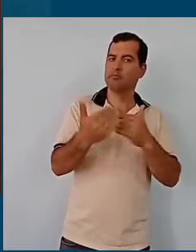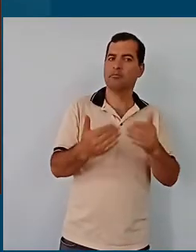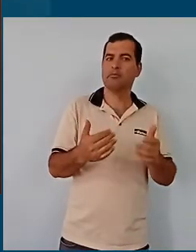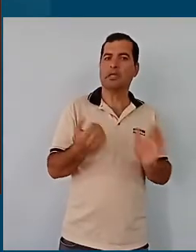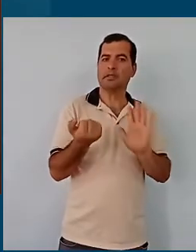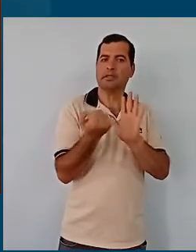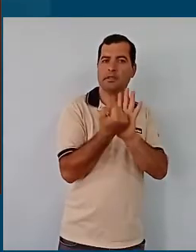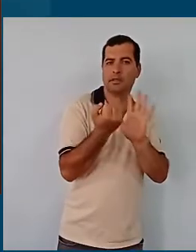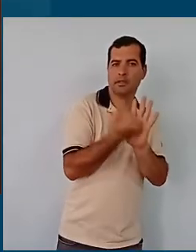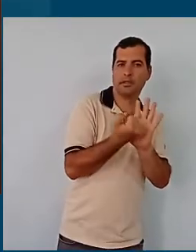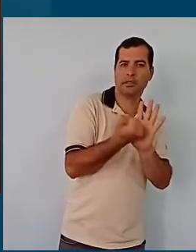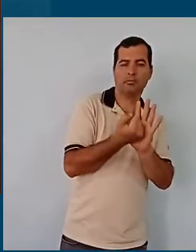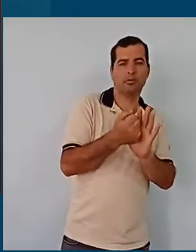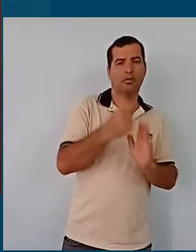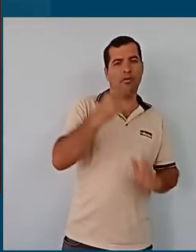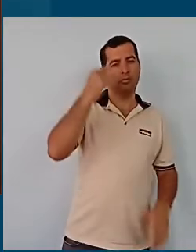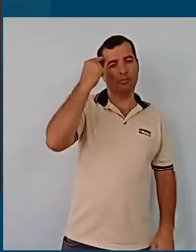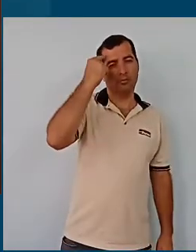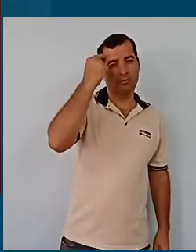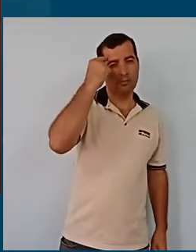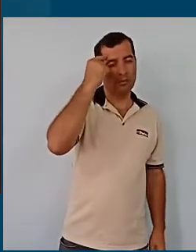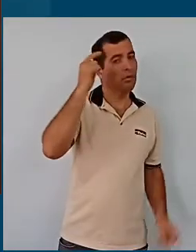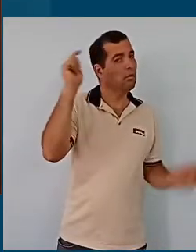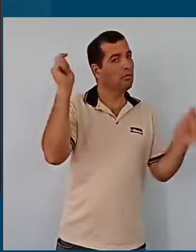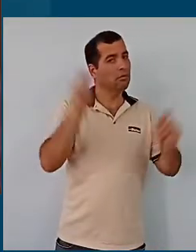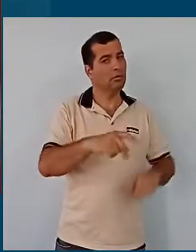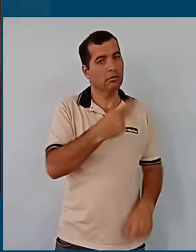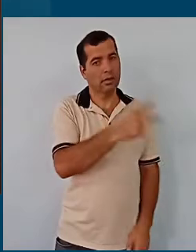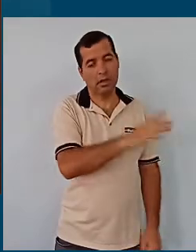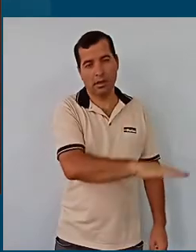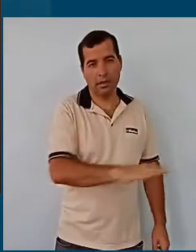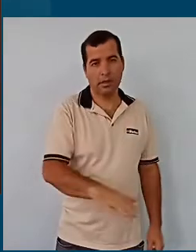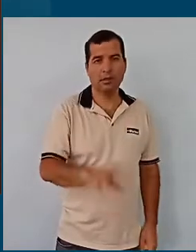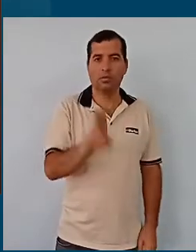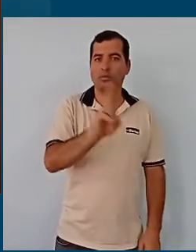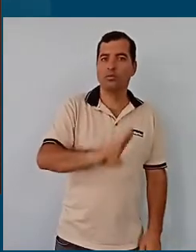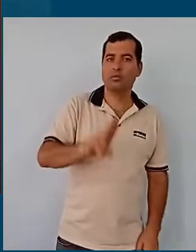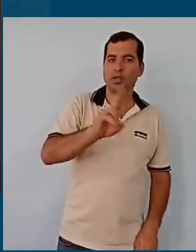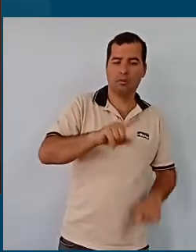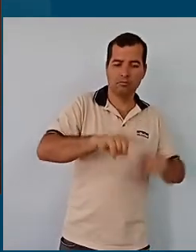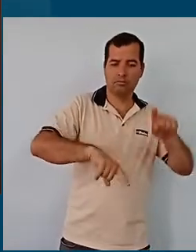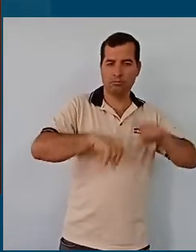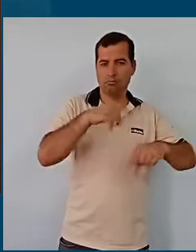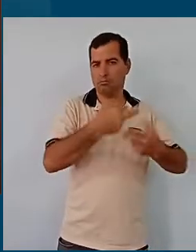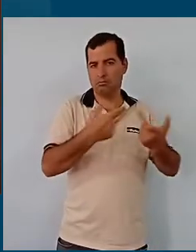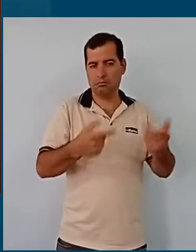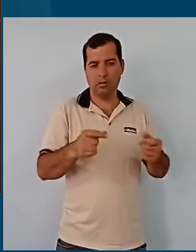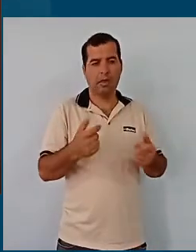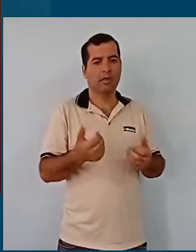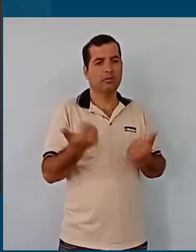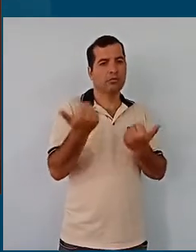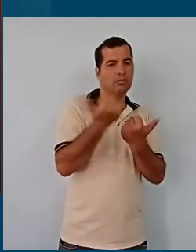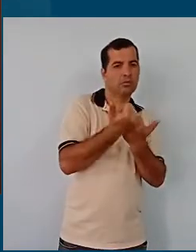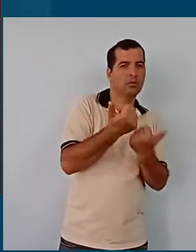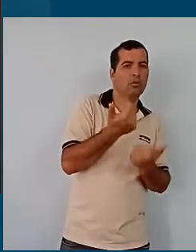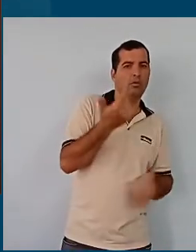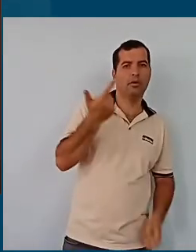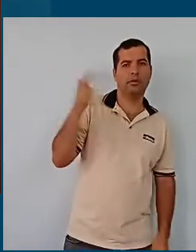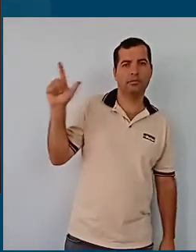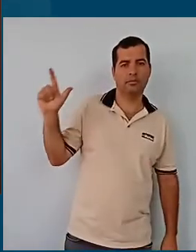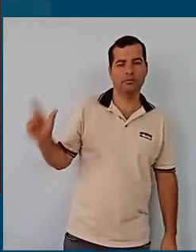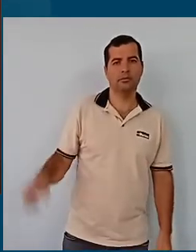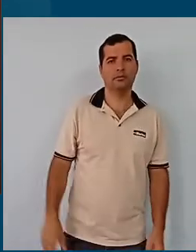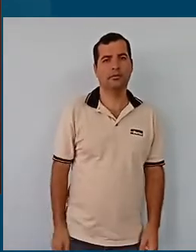simbólica da consciência, a capacidade da criança usar um objeto para representar outro, que vai ser fundamental para ela aprender a ler e